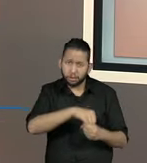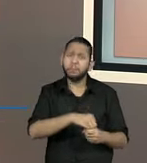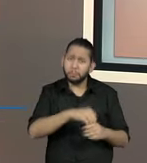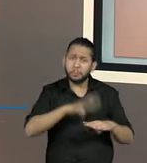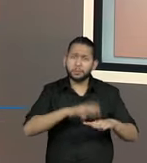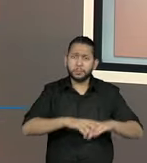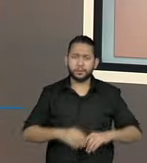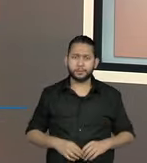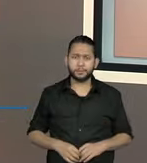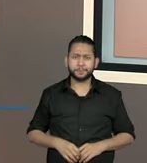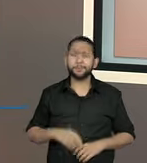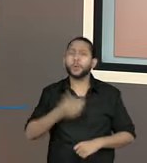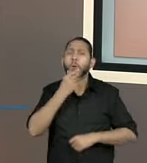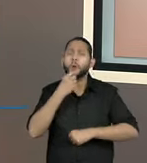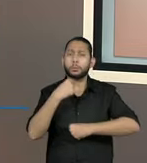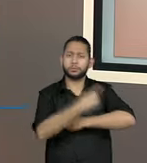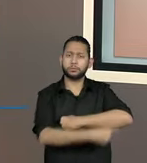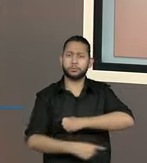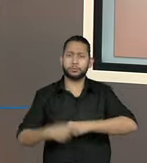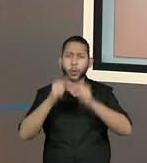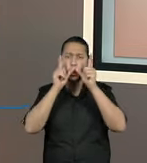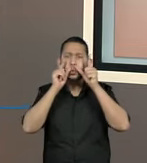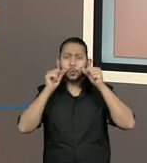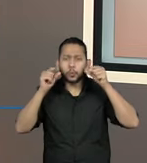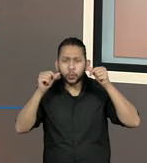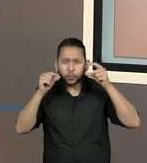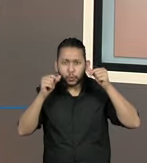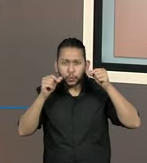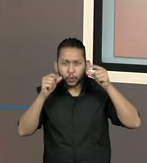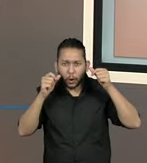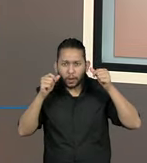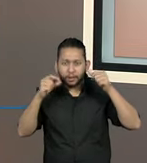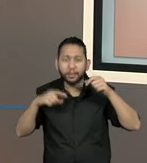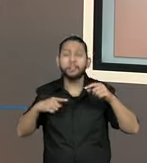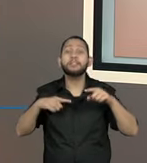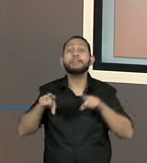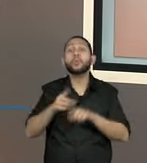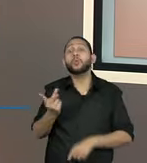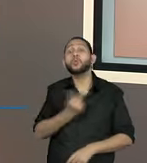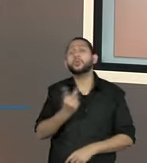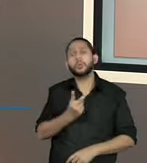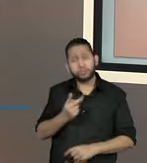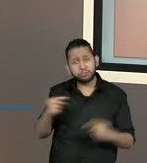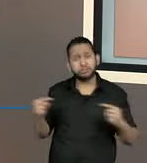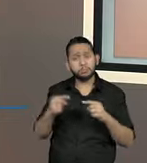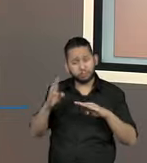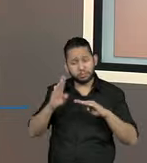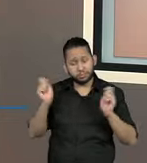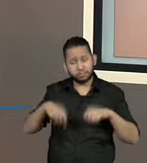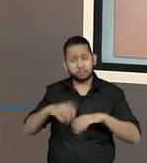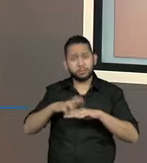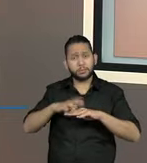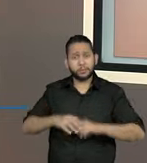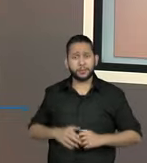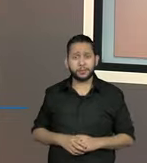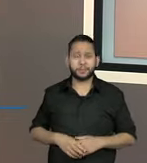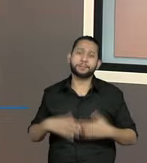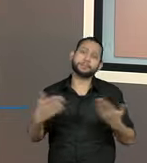Dom Quixote e Sancho Panza não combinam com matemática, certo? De antemão, quero dizer que